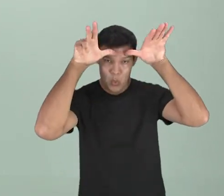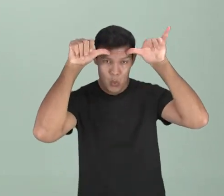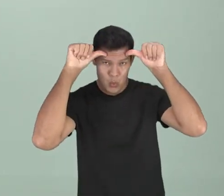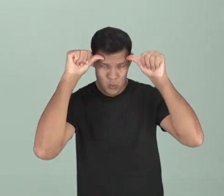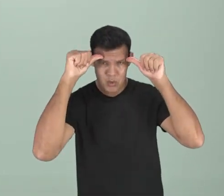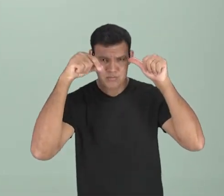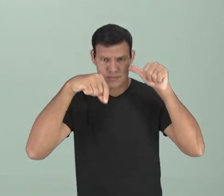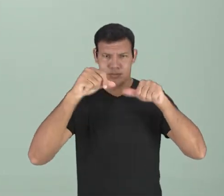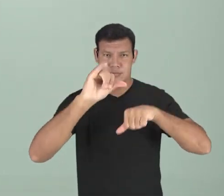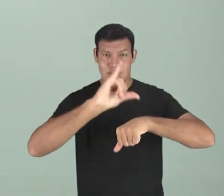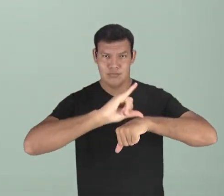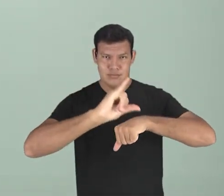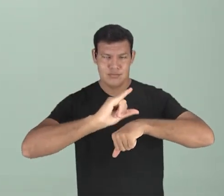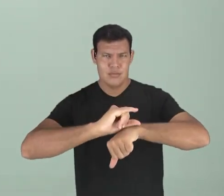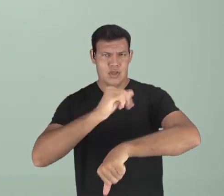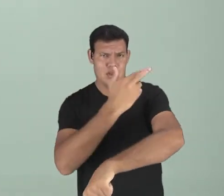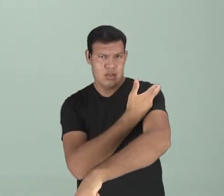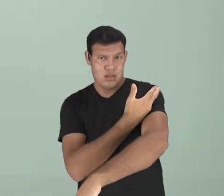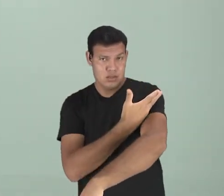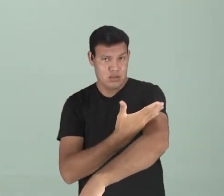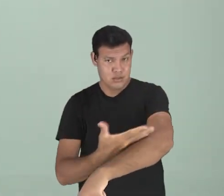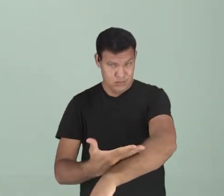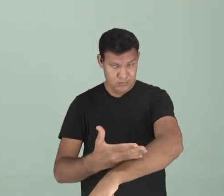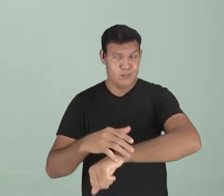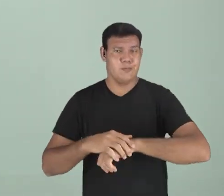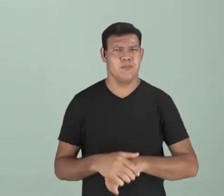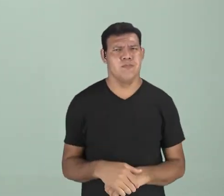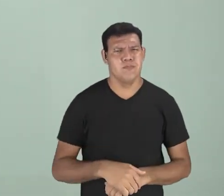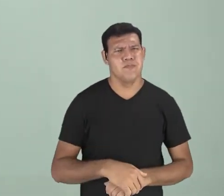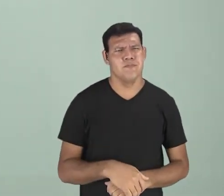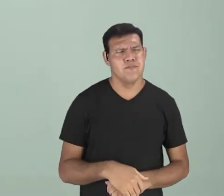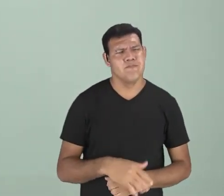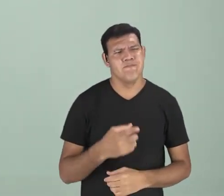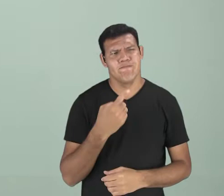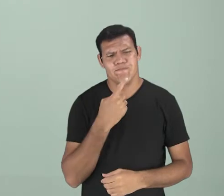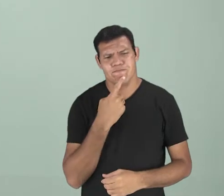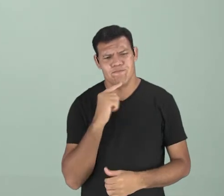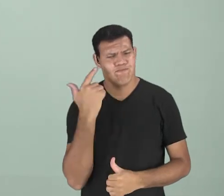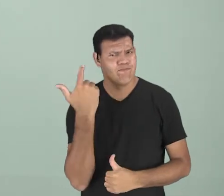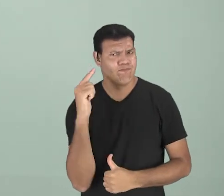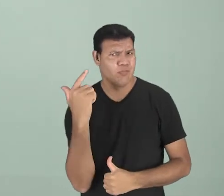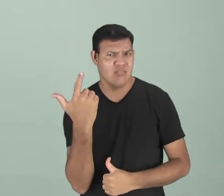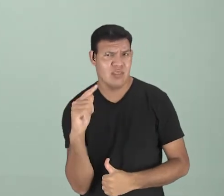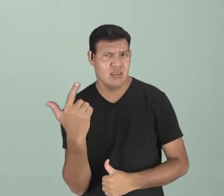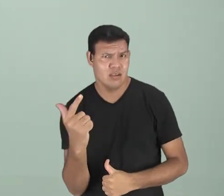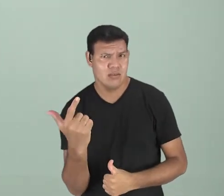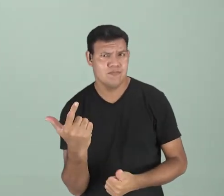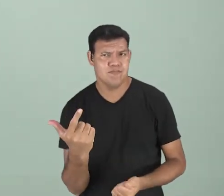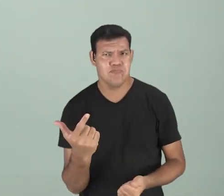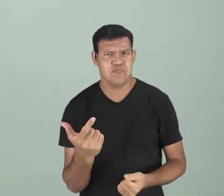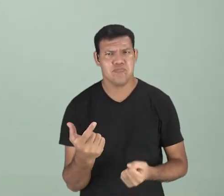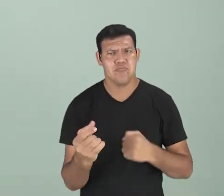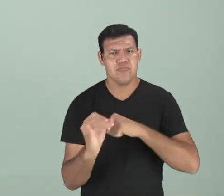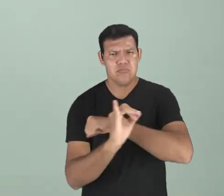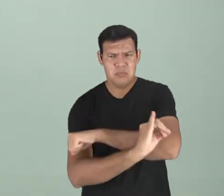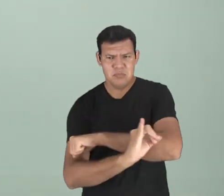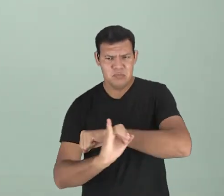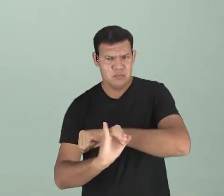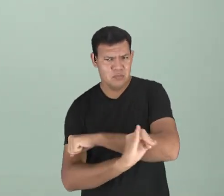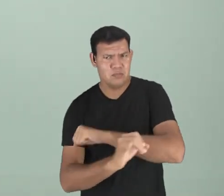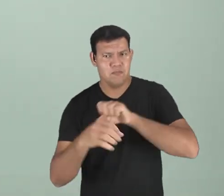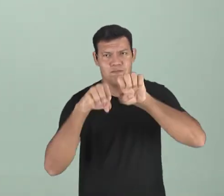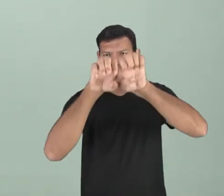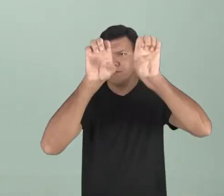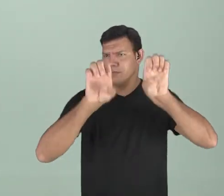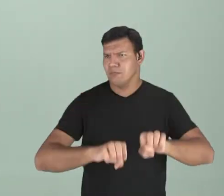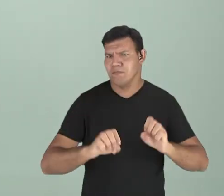na capital, na cidade de Rio Branco, era uma capital que não tinha todas as estruturas e todos os